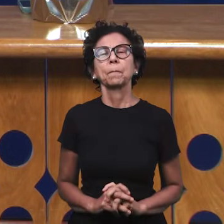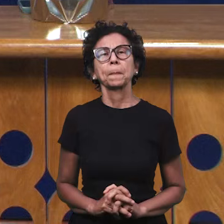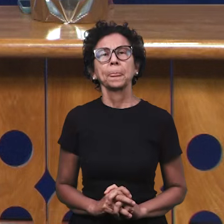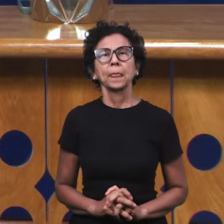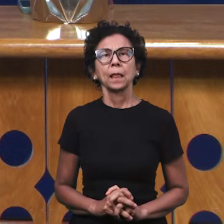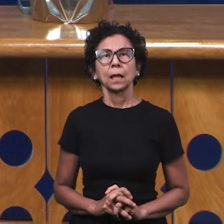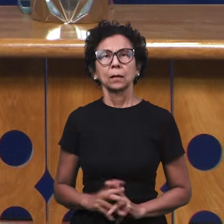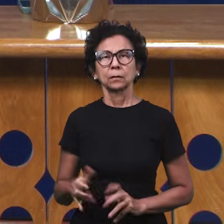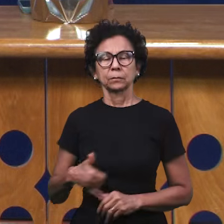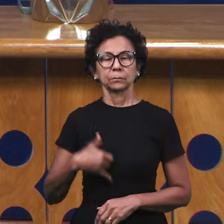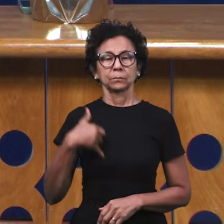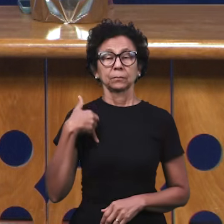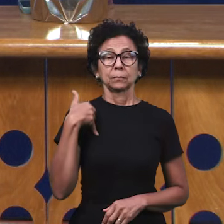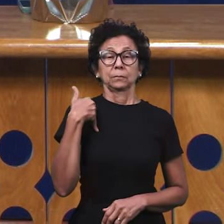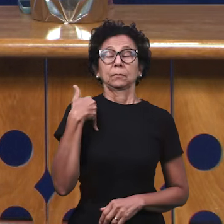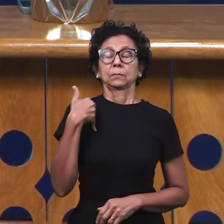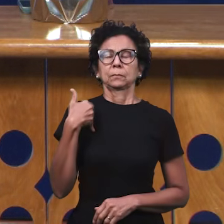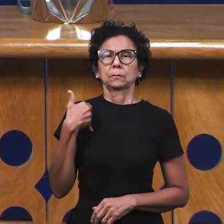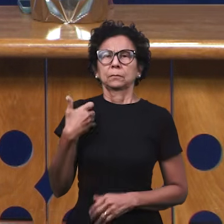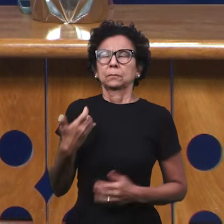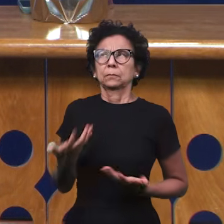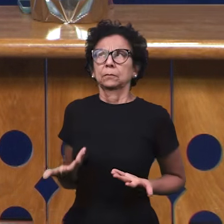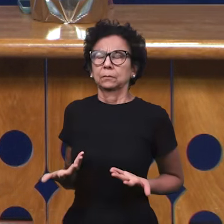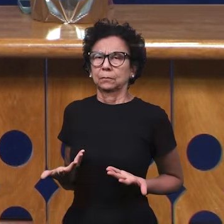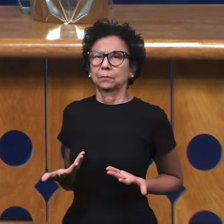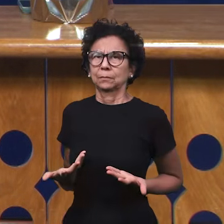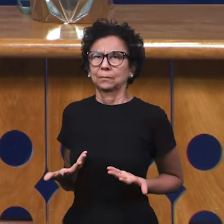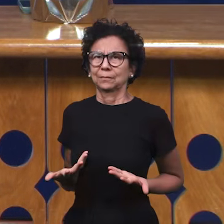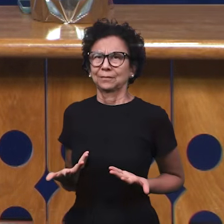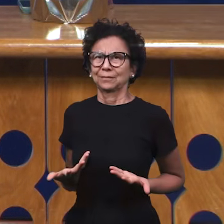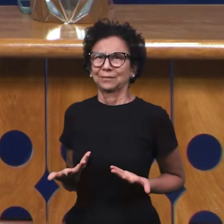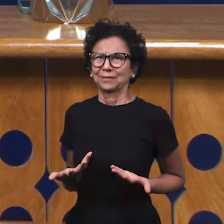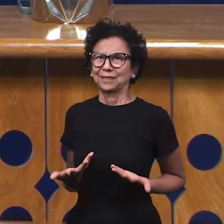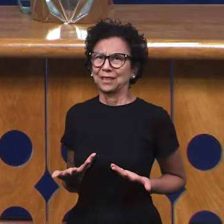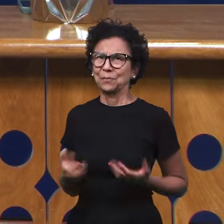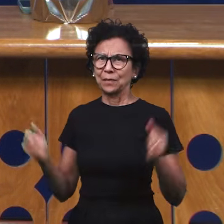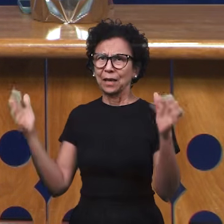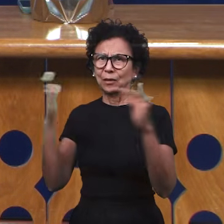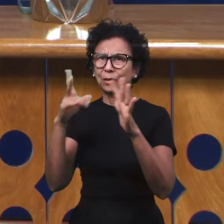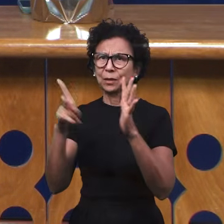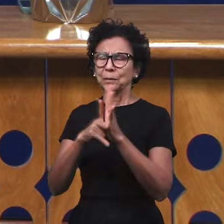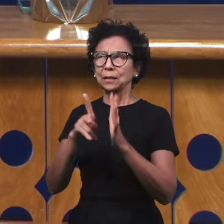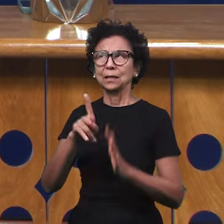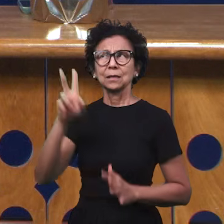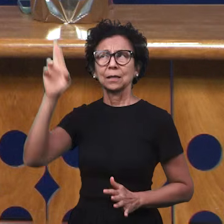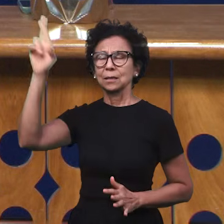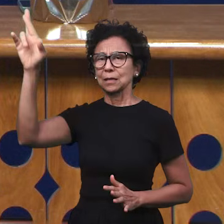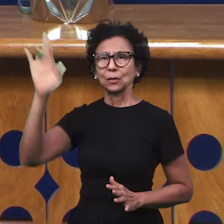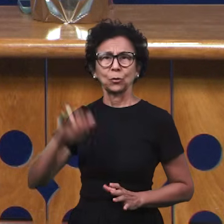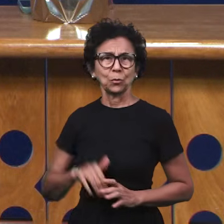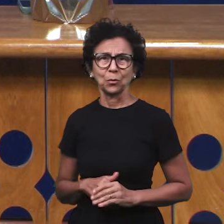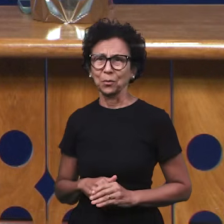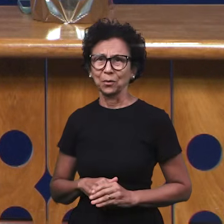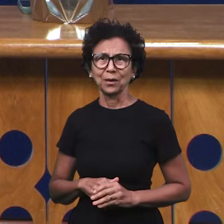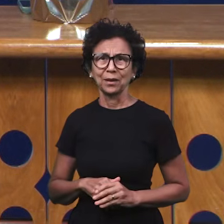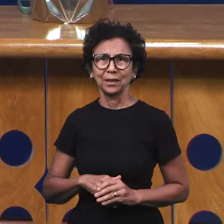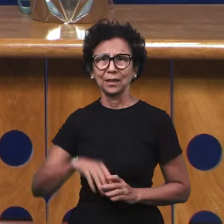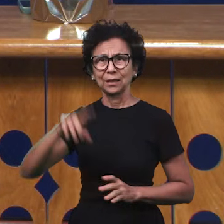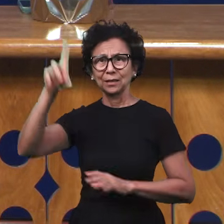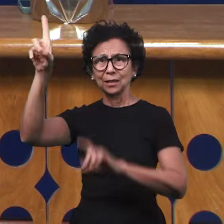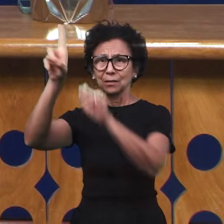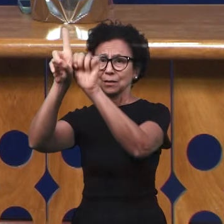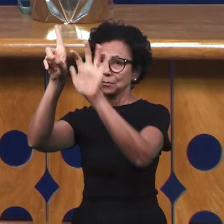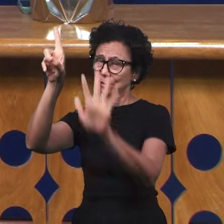glorie no Senhor. Porque é o Senhor que te pôs, o Senhor que abriu a porta, o Senhor que está te dando a bênção.